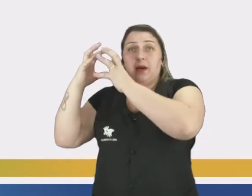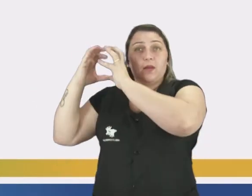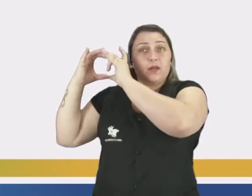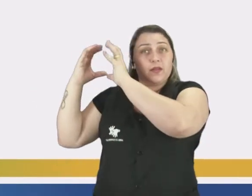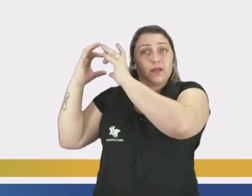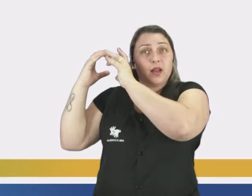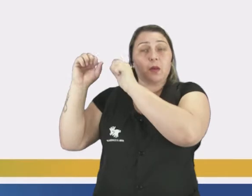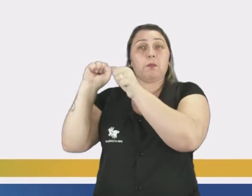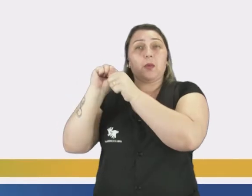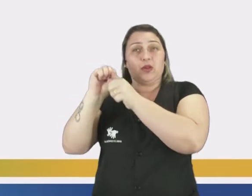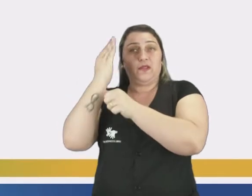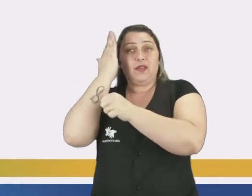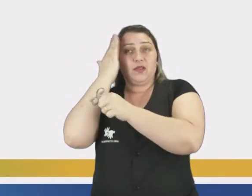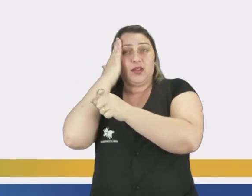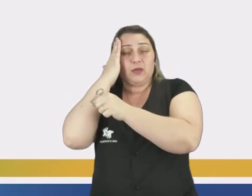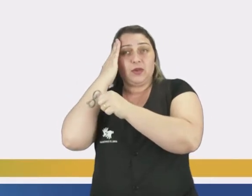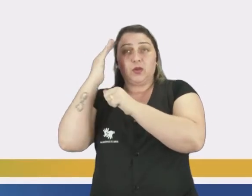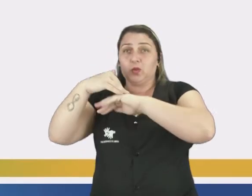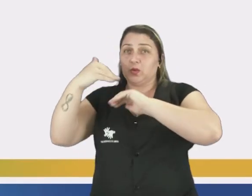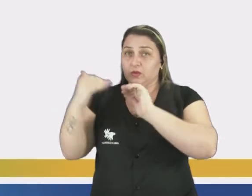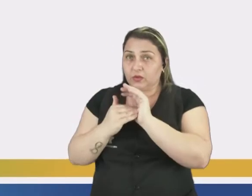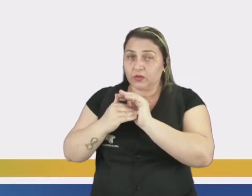possa fazer a interpretação.